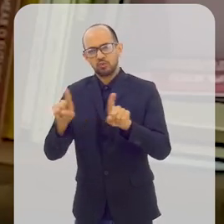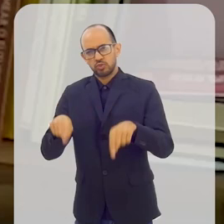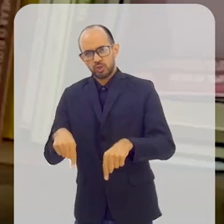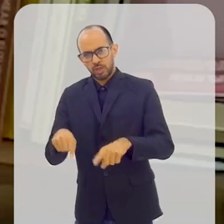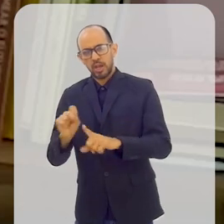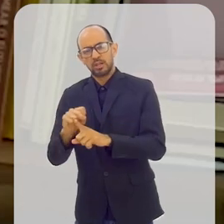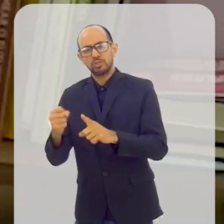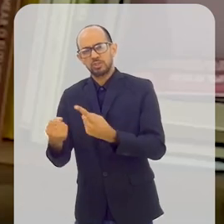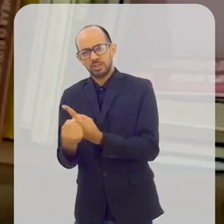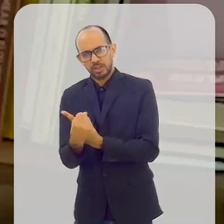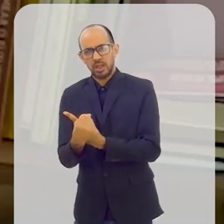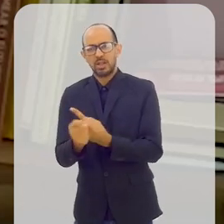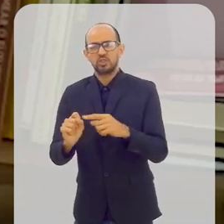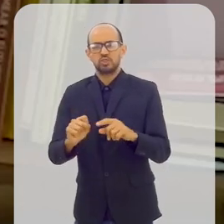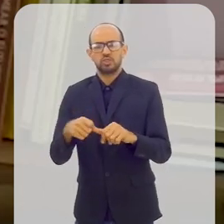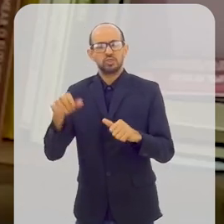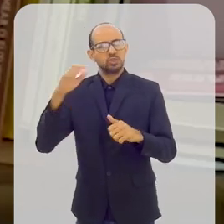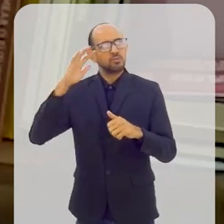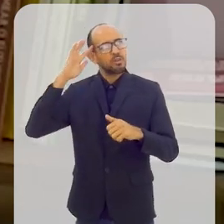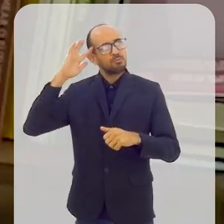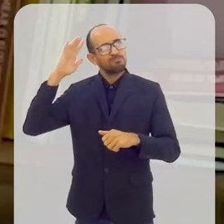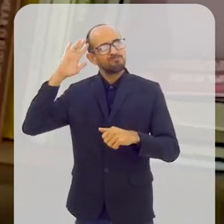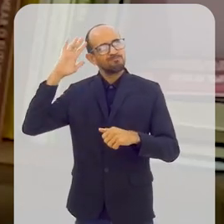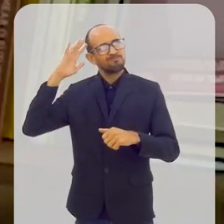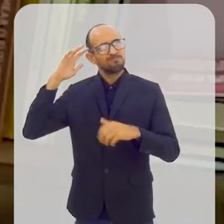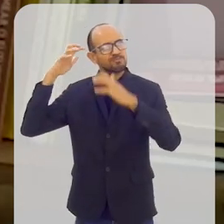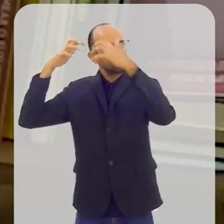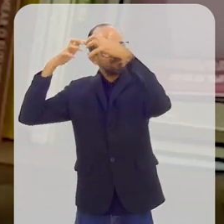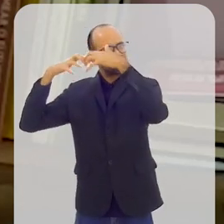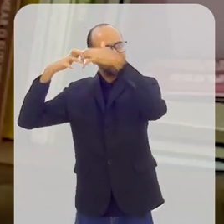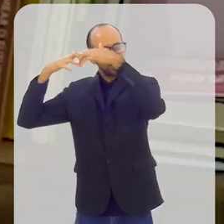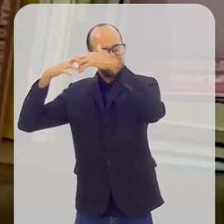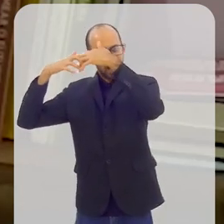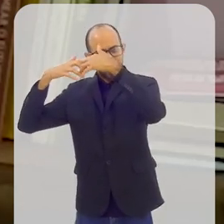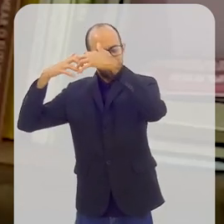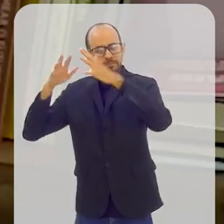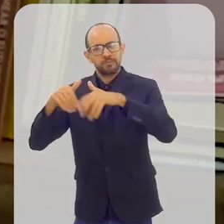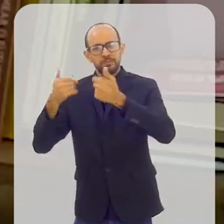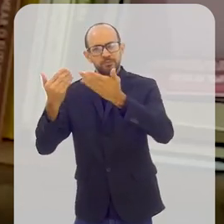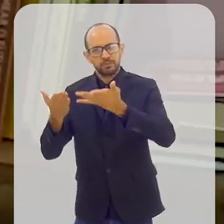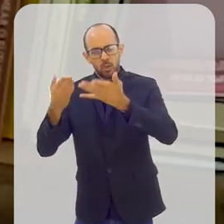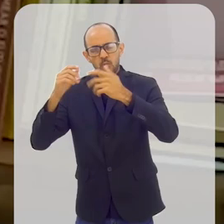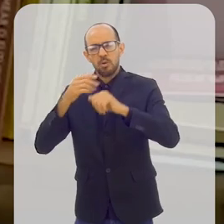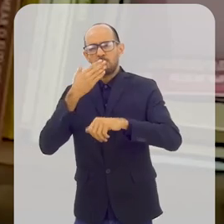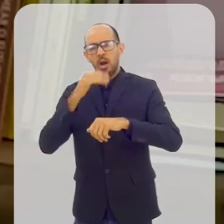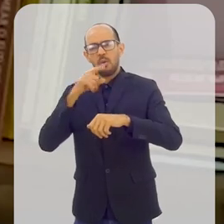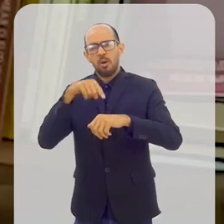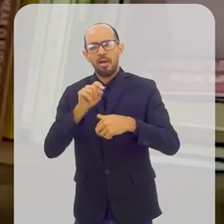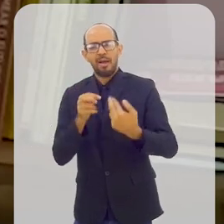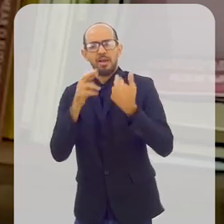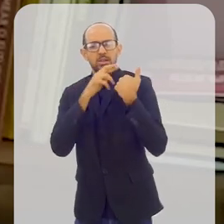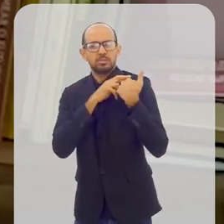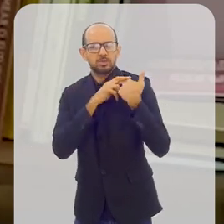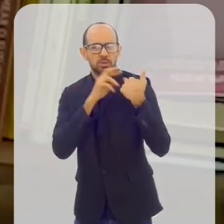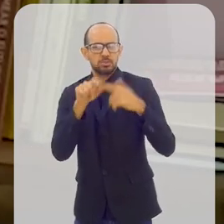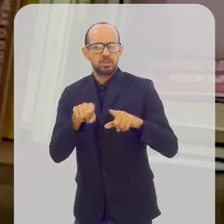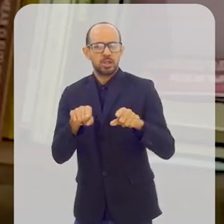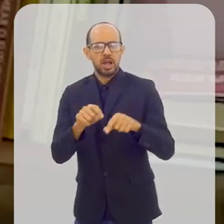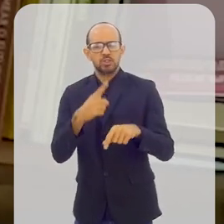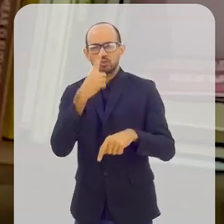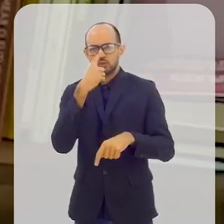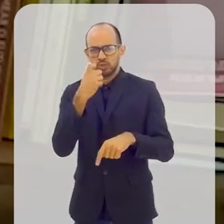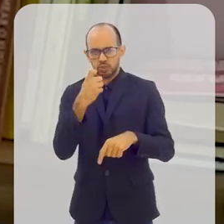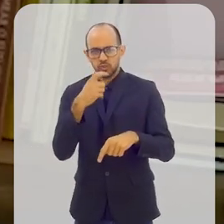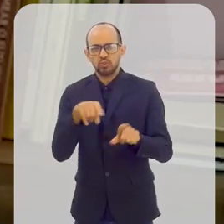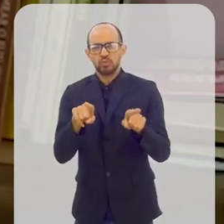funcionários, chega na sociedade, daí começa a ter uma reflexão sobre isso. Sobre qual é a responsabilidade sobre